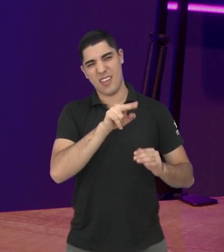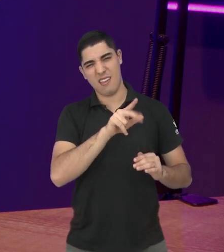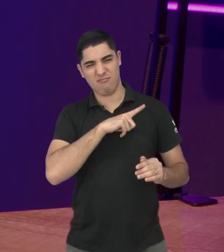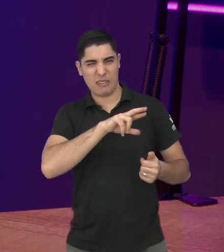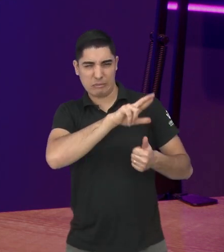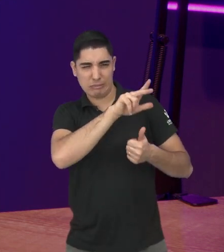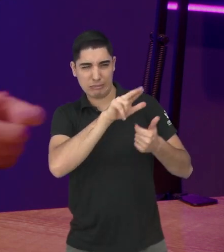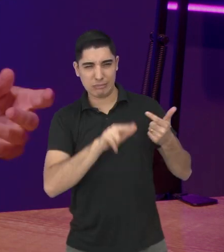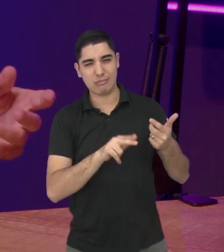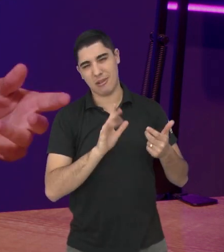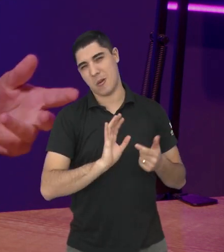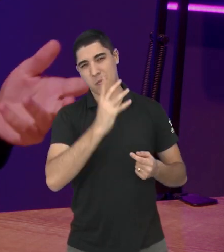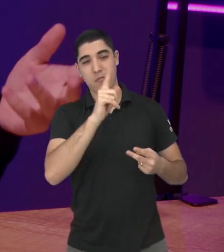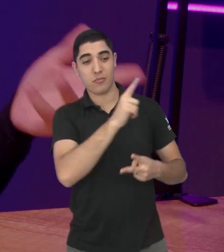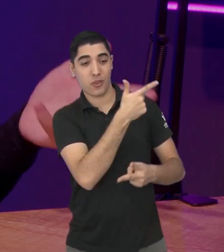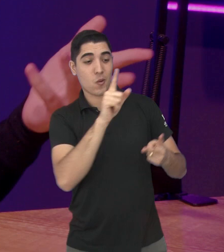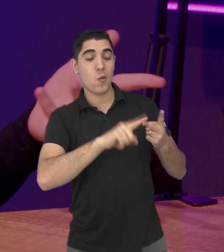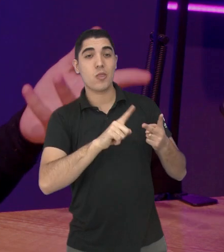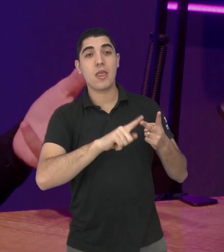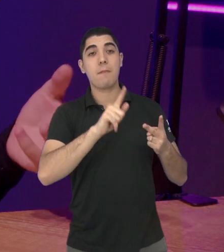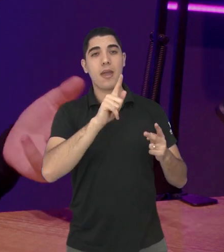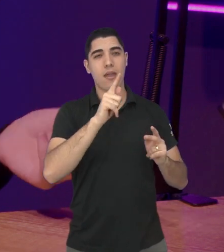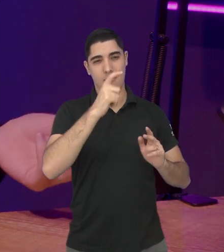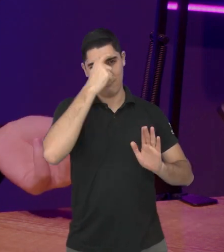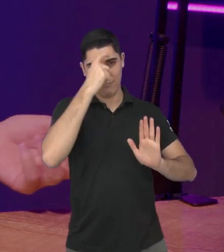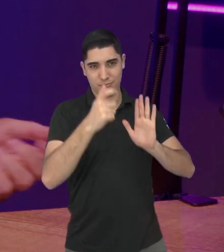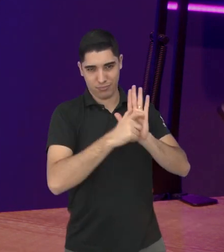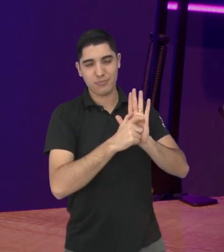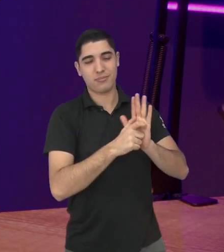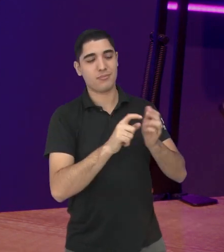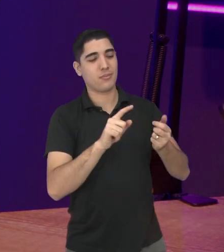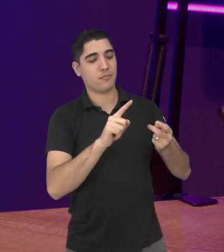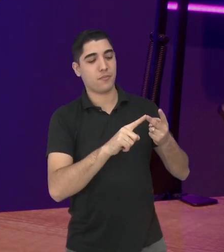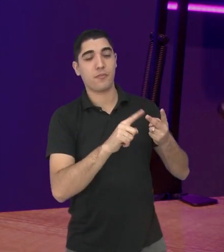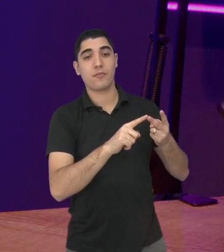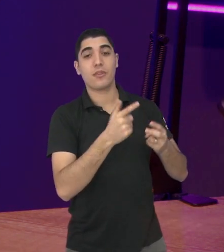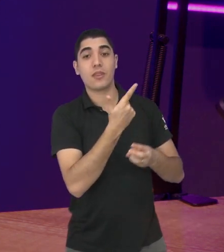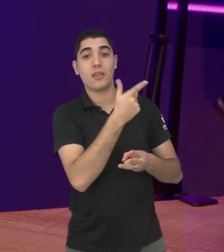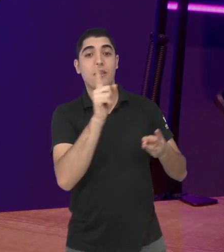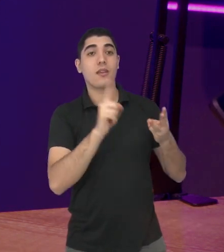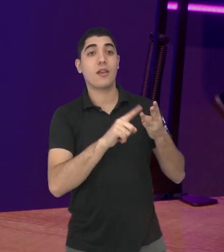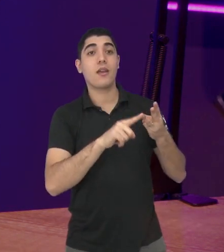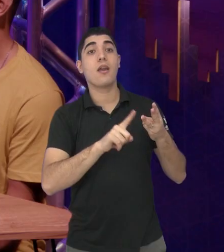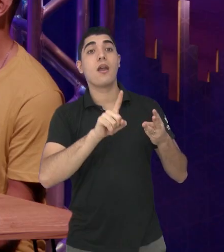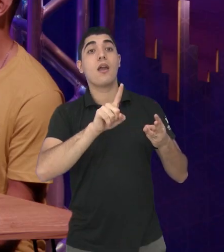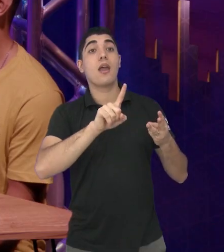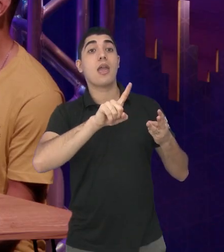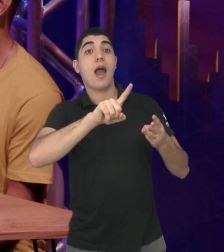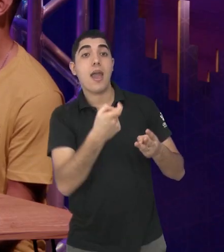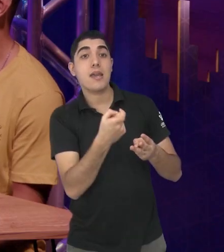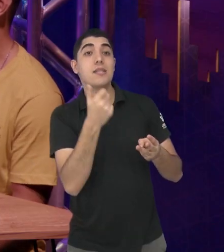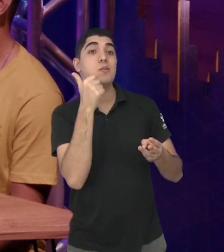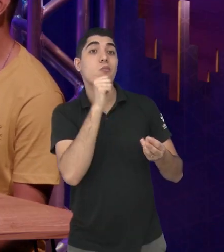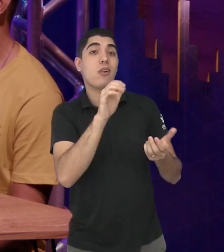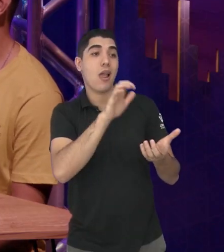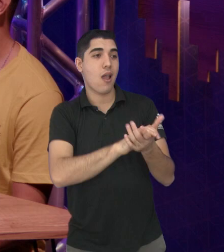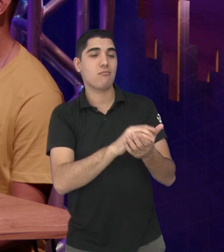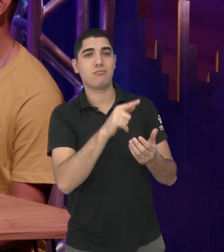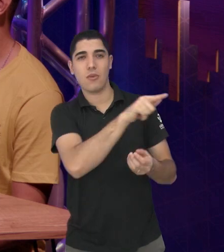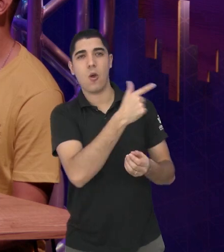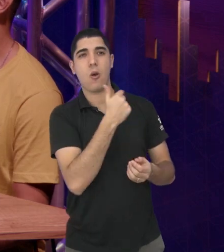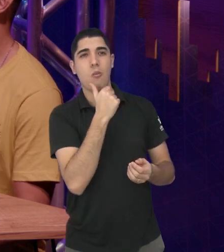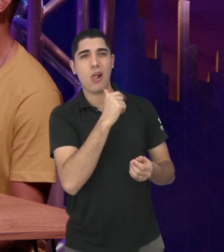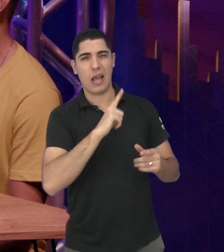tem a inteligência artificial, que é ENFJ. E tem a ex-mulher do cara, que é causa